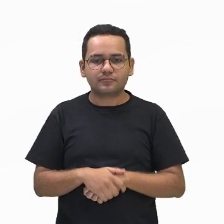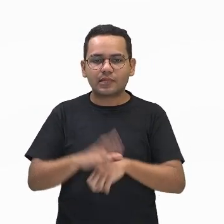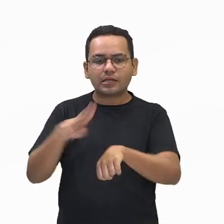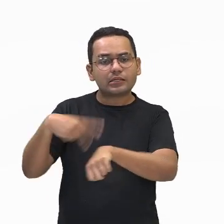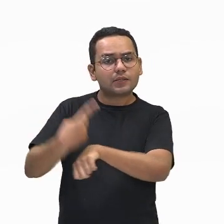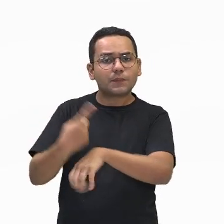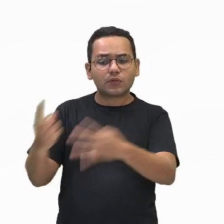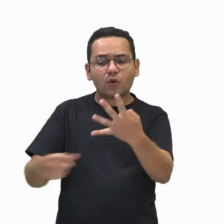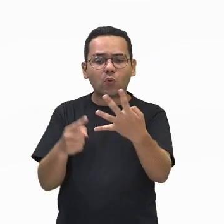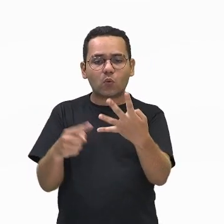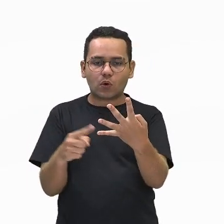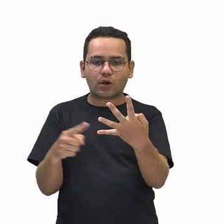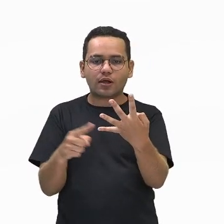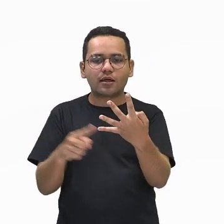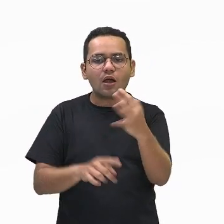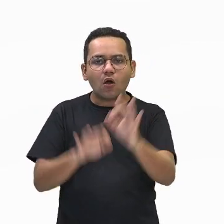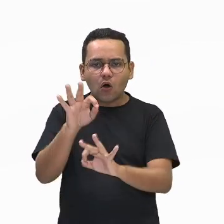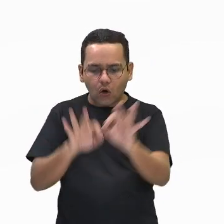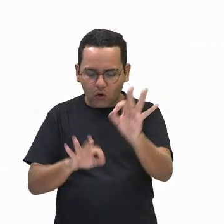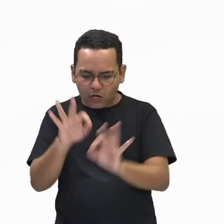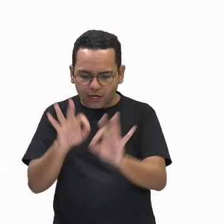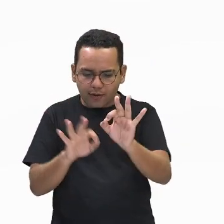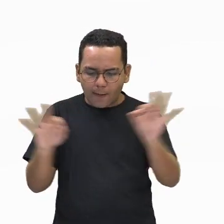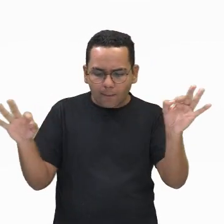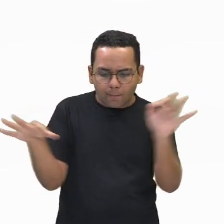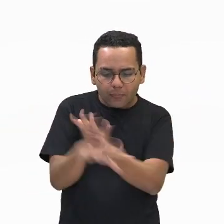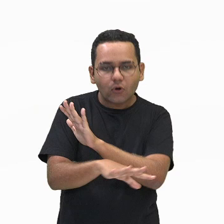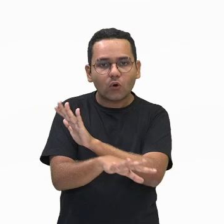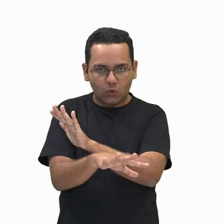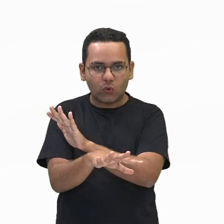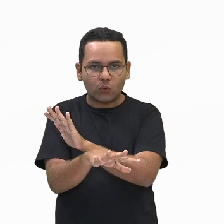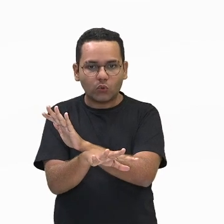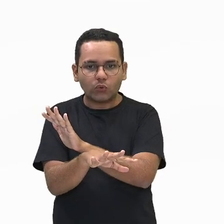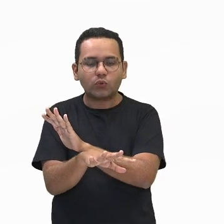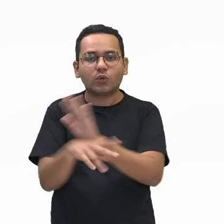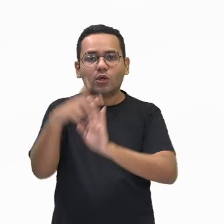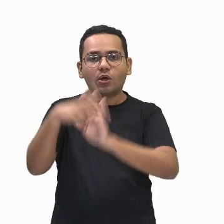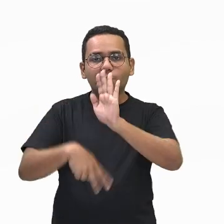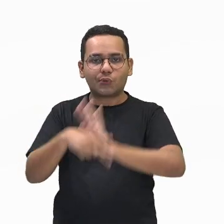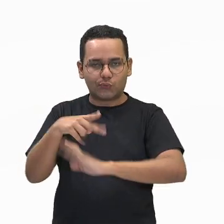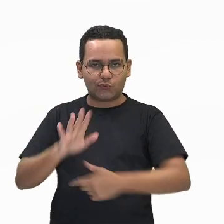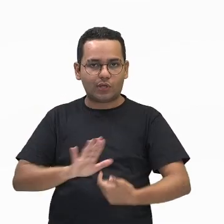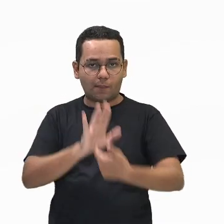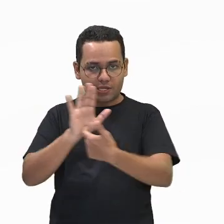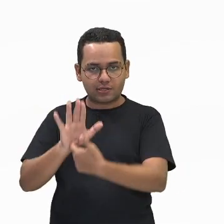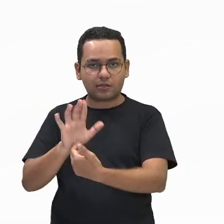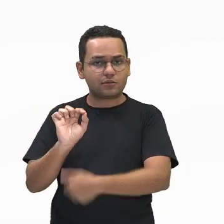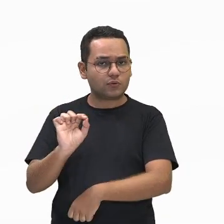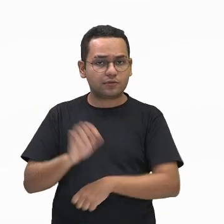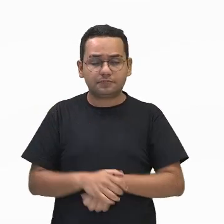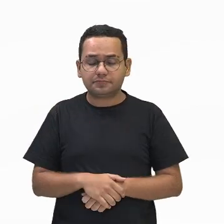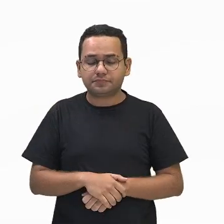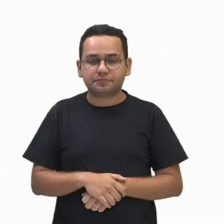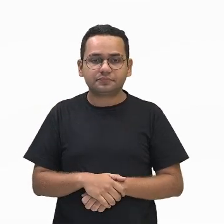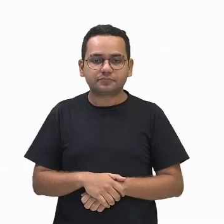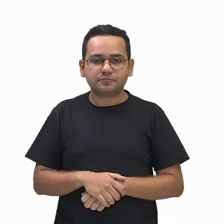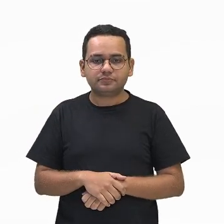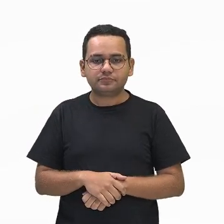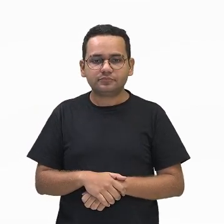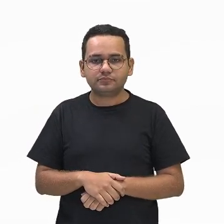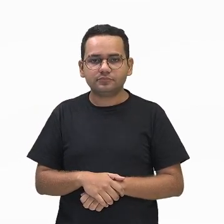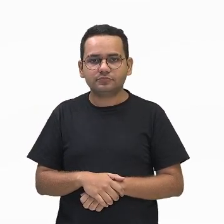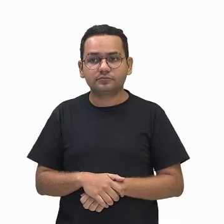inserido na nossa quarta etapa, mão na massa, o produto final. Nessa etapa, serão apresentados e divulgados